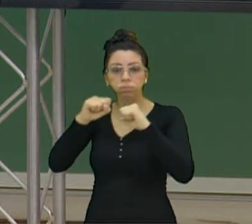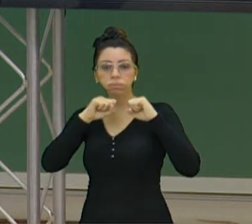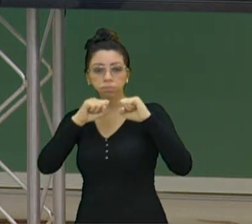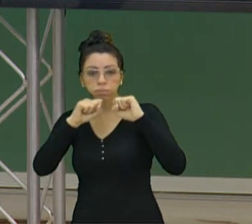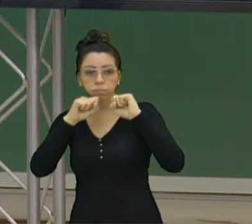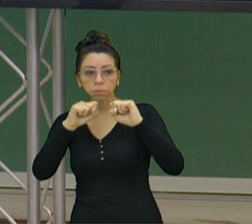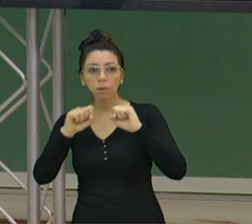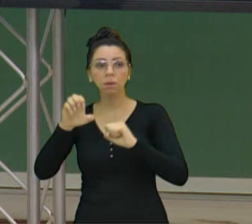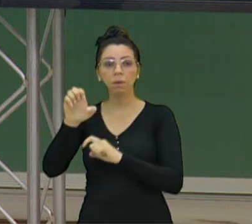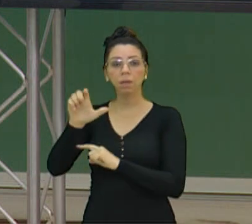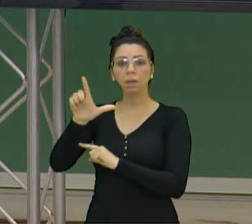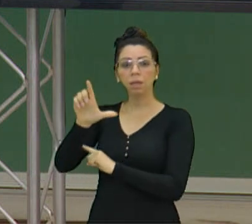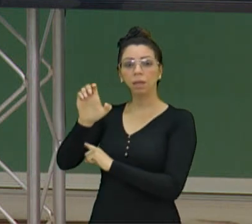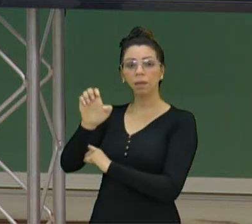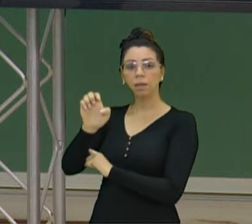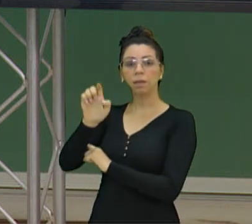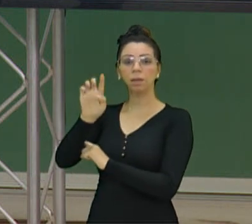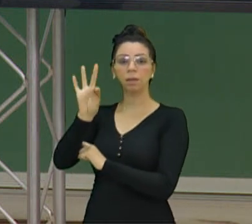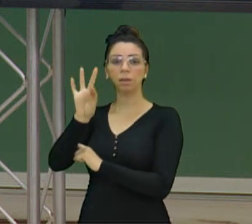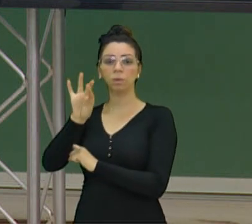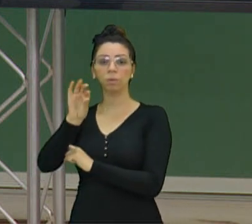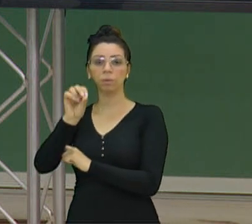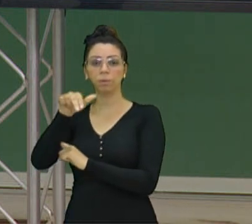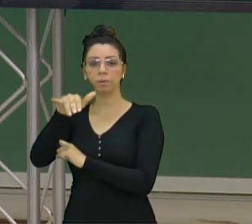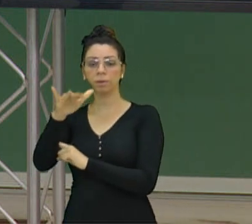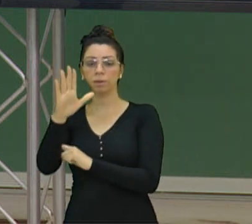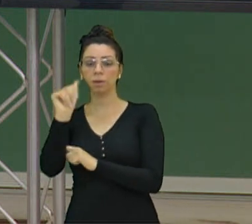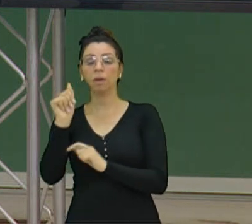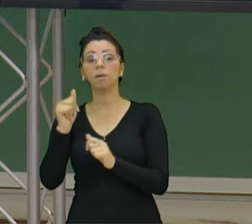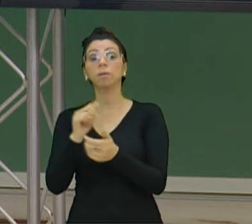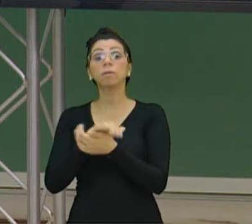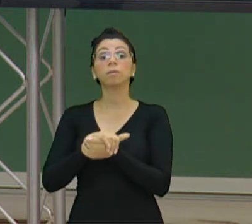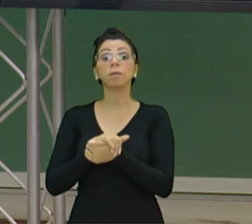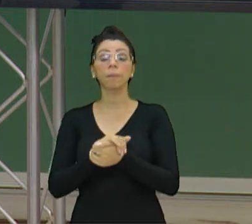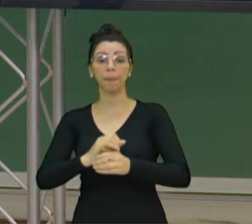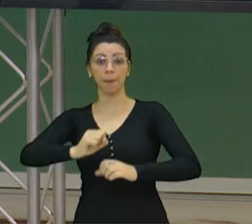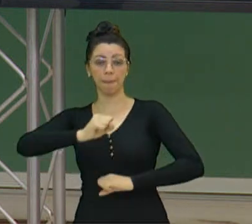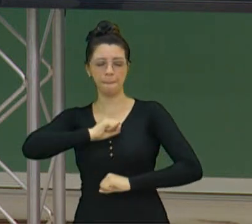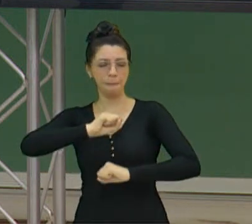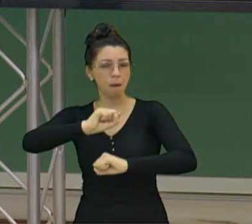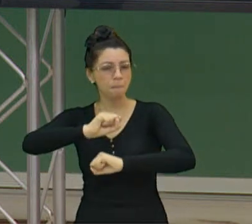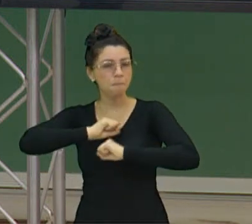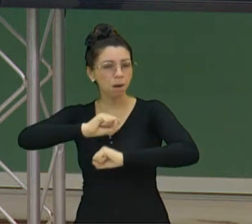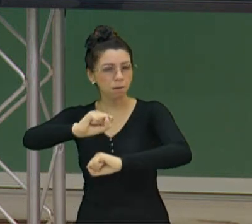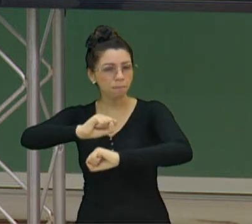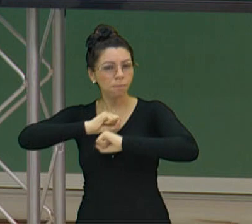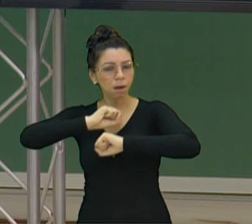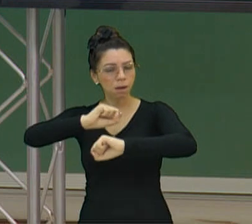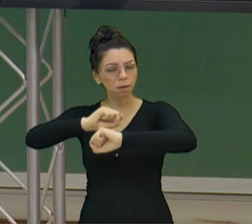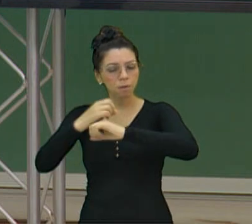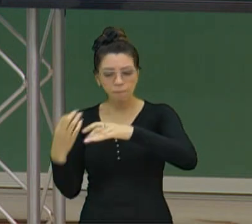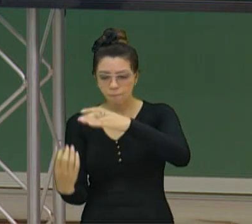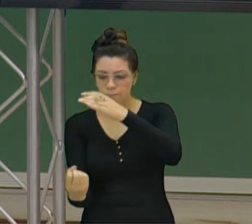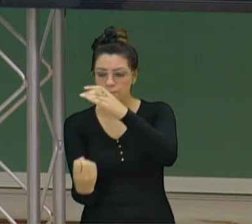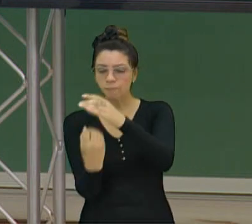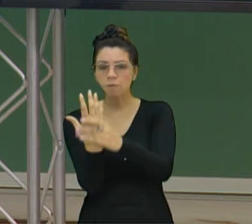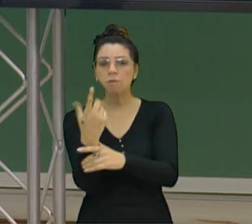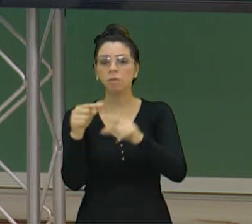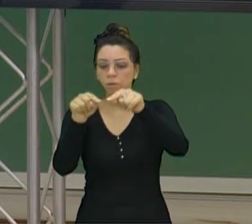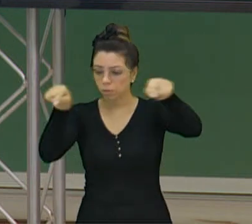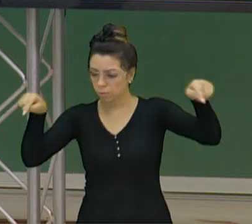nós percebemos que as batidas produzidas por esse som, que como nós estudamos, foi criado em estúdio